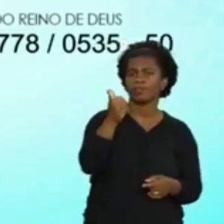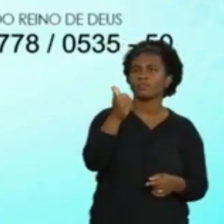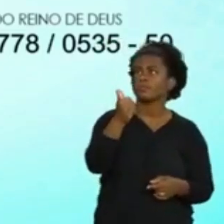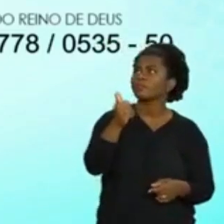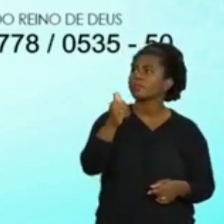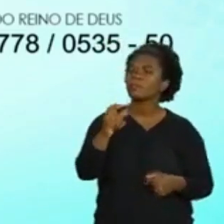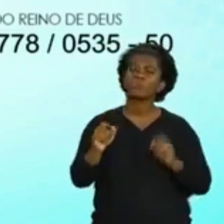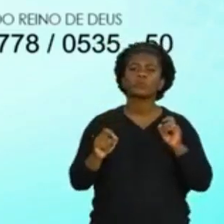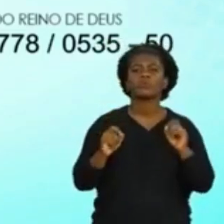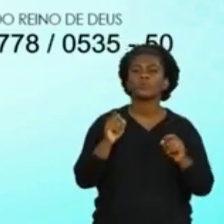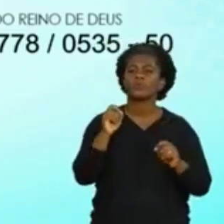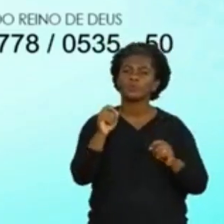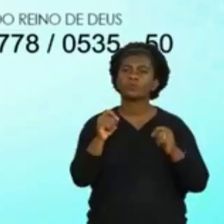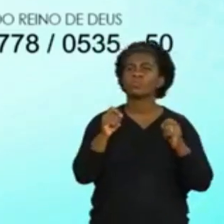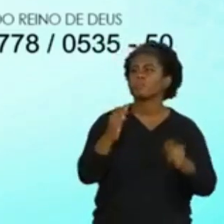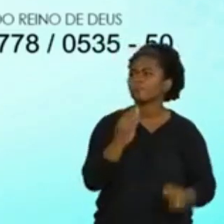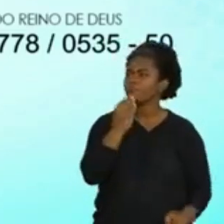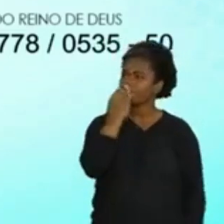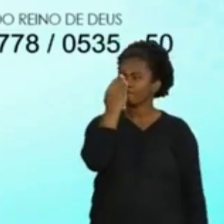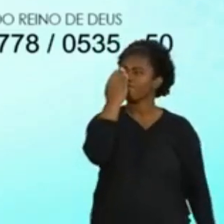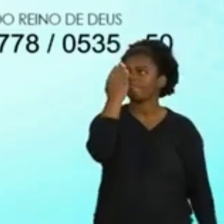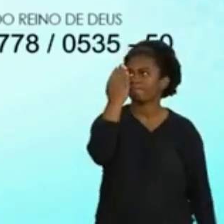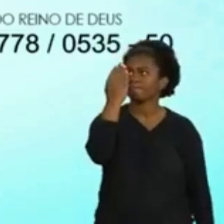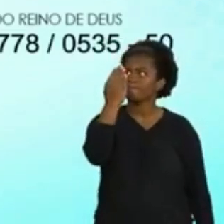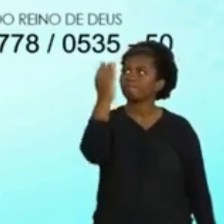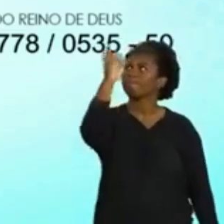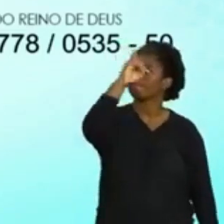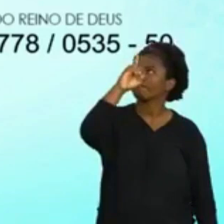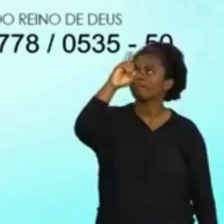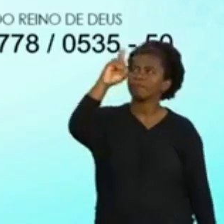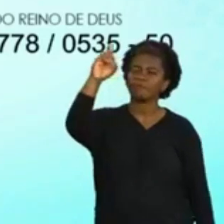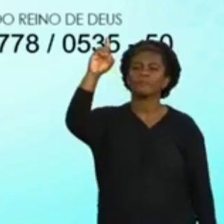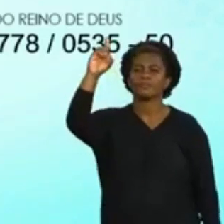do que estar diante de